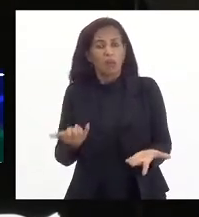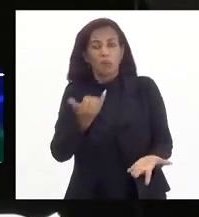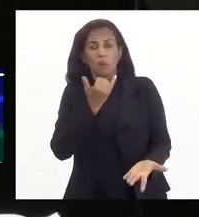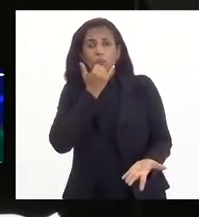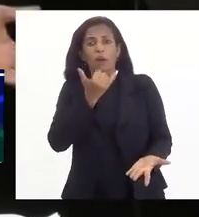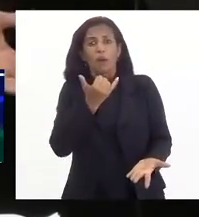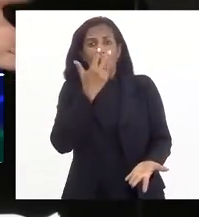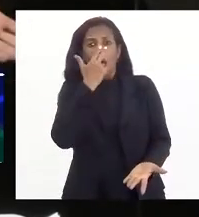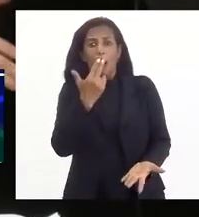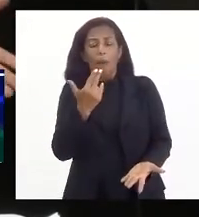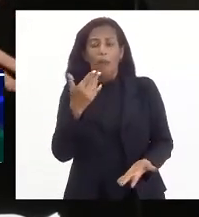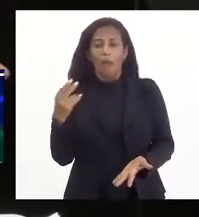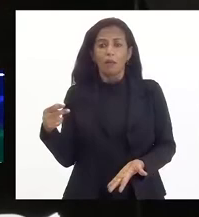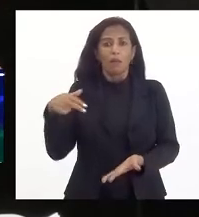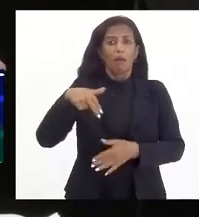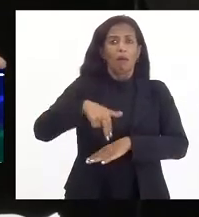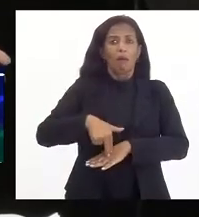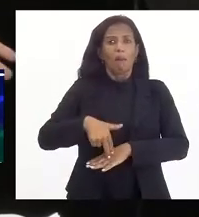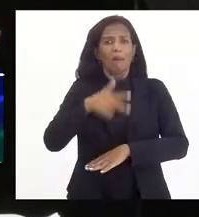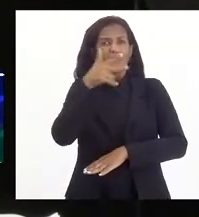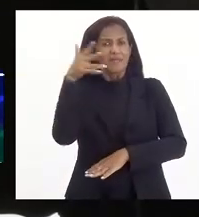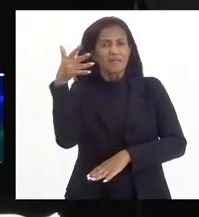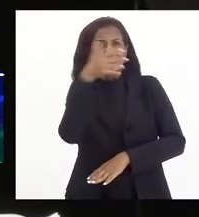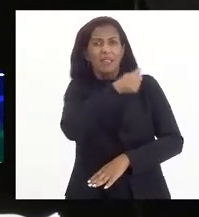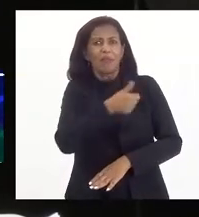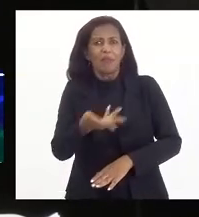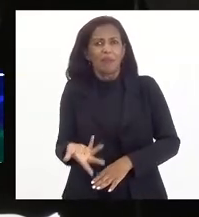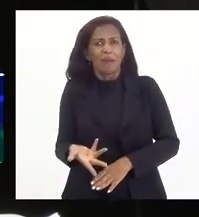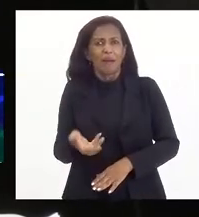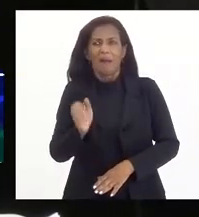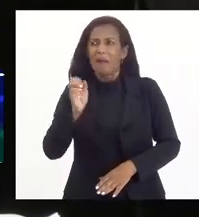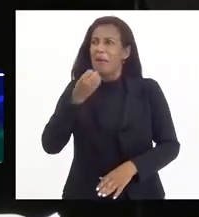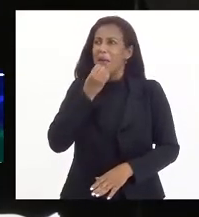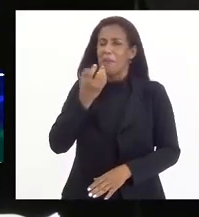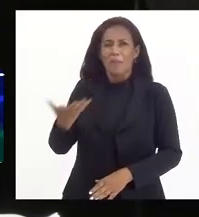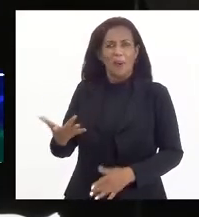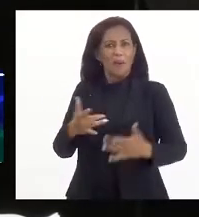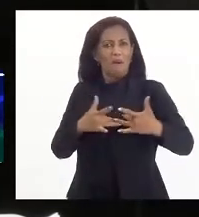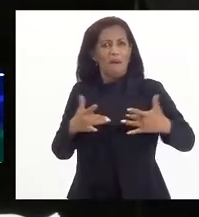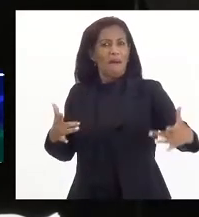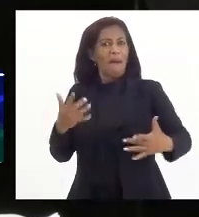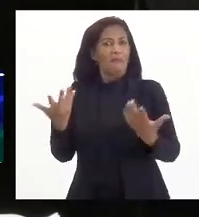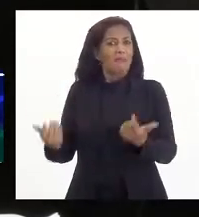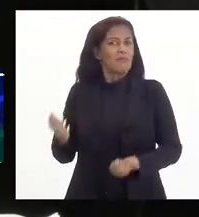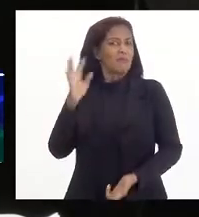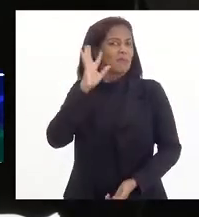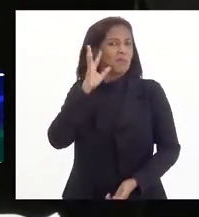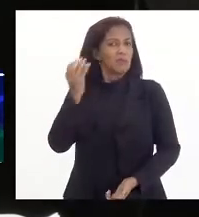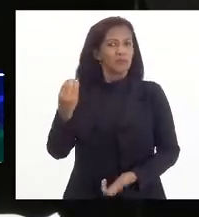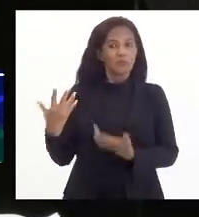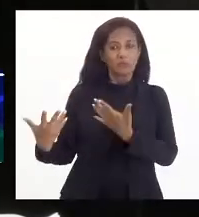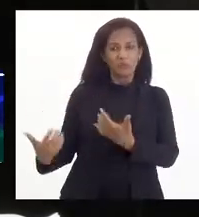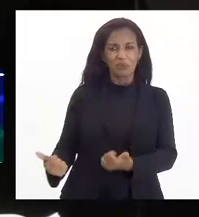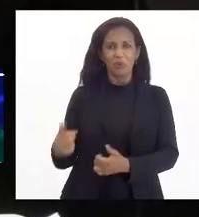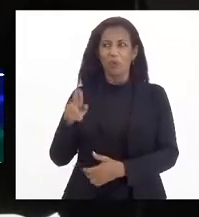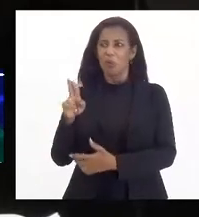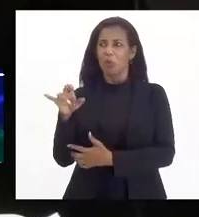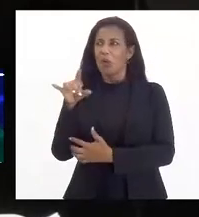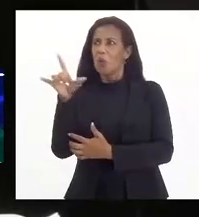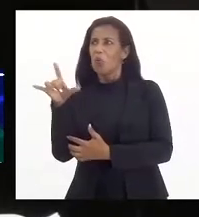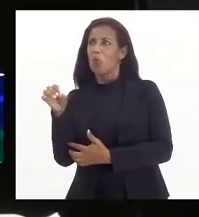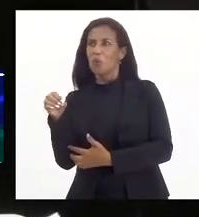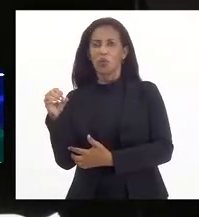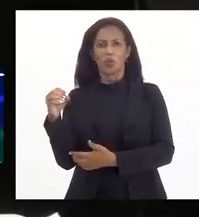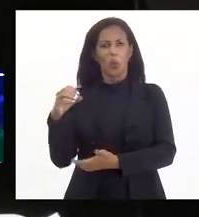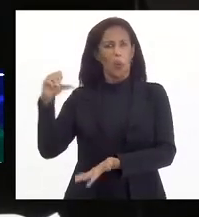aparece como salvador da Pata parece como bem feito ou não vamos resolver isso vamos colocar o Enzo